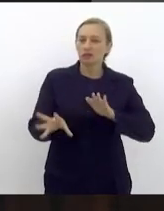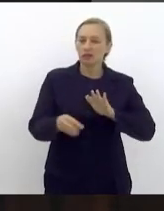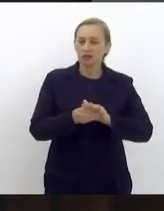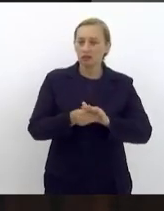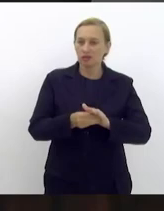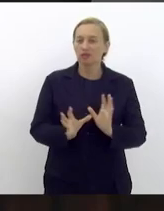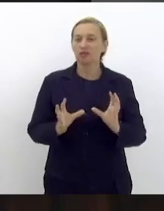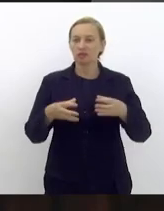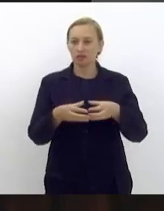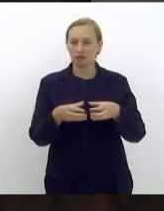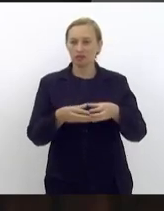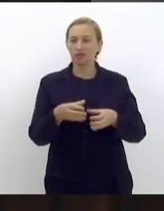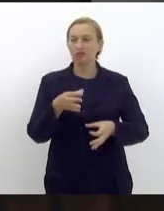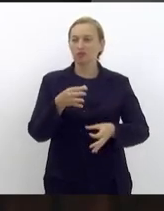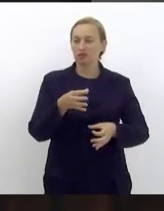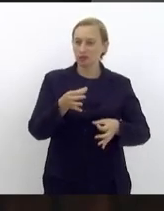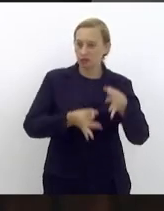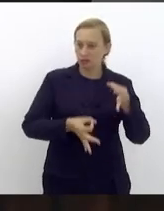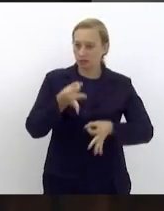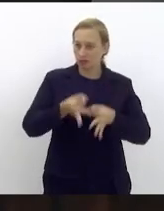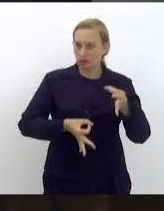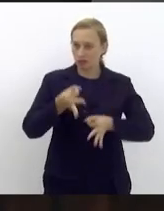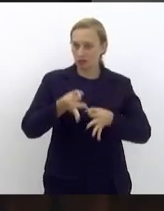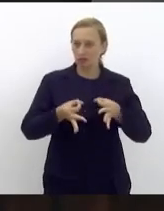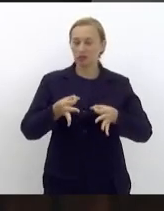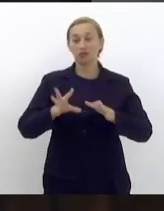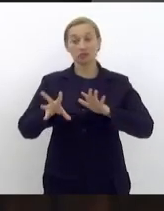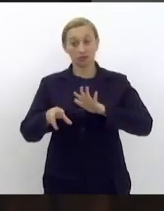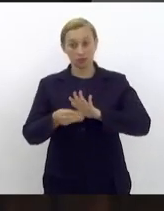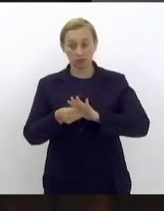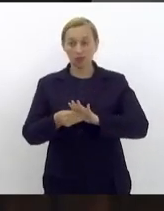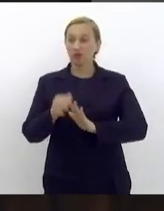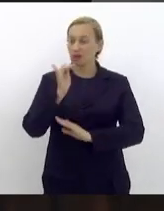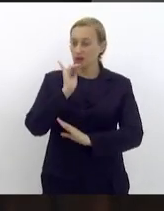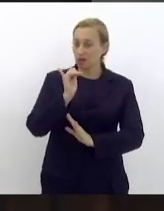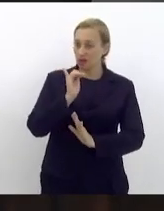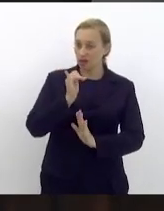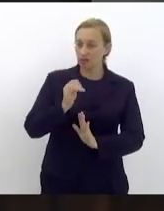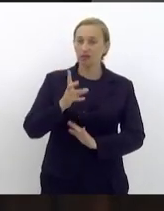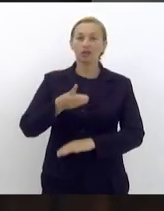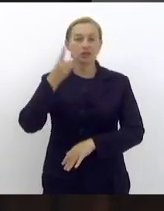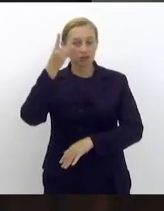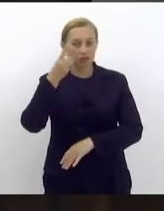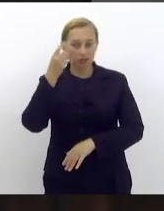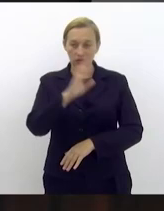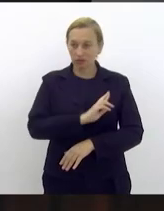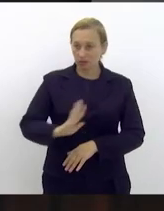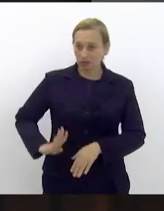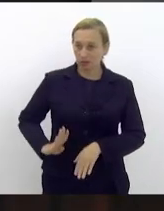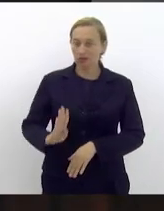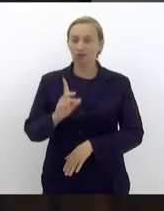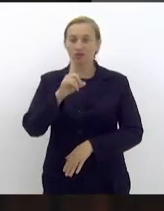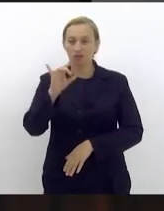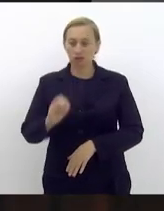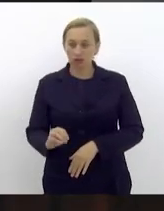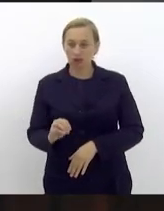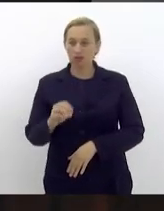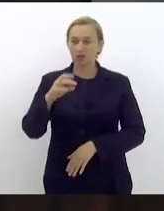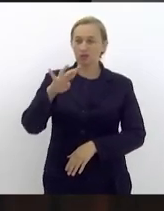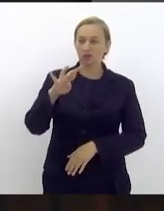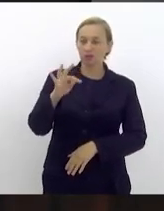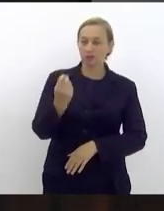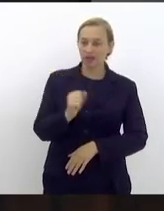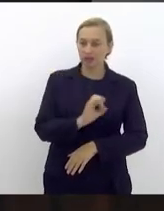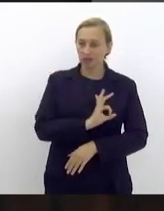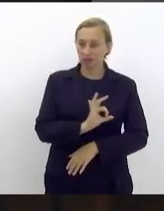Comissão de Constituição e Justiça, com emendas. Relatores, deputado Rodrigo Bacelar, Dionísio Lins, Marta Rocha e